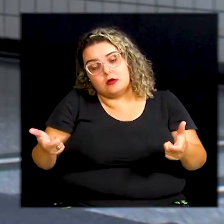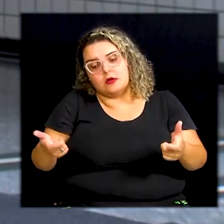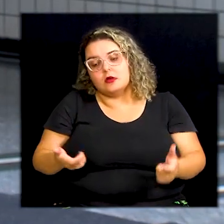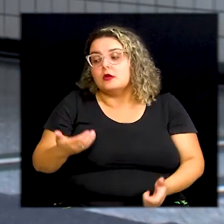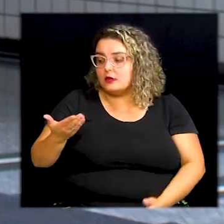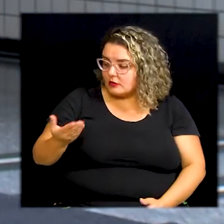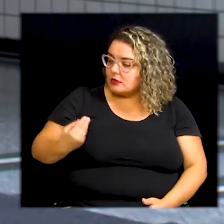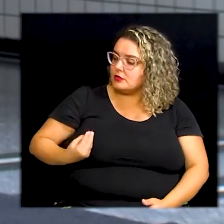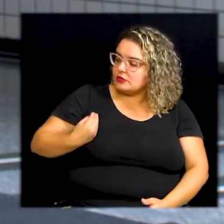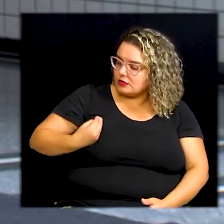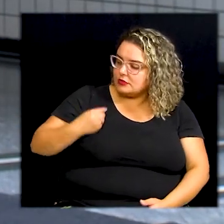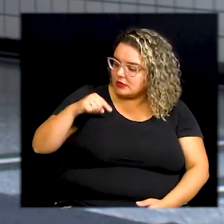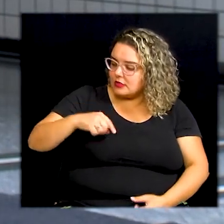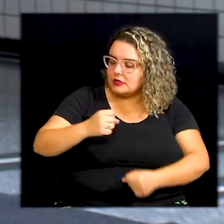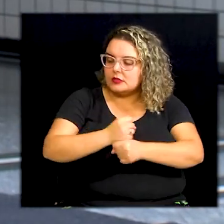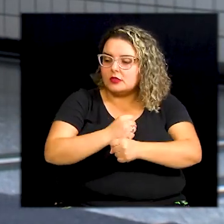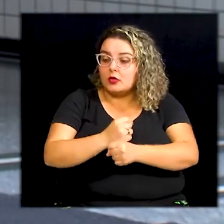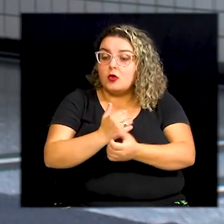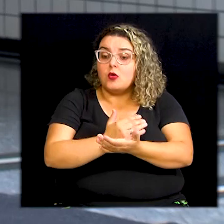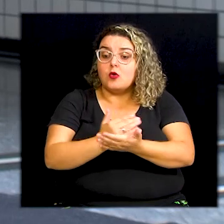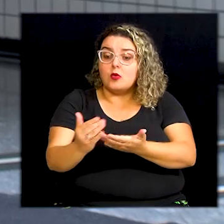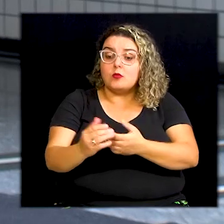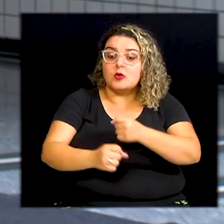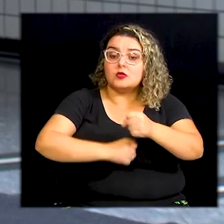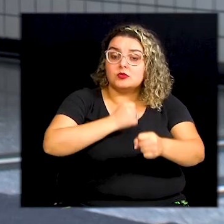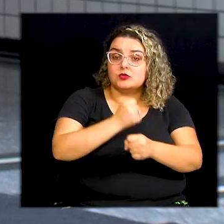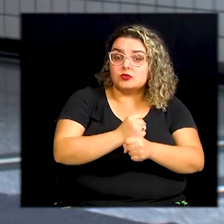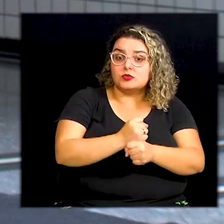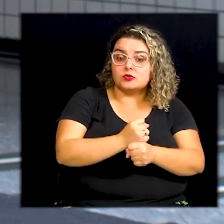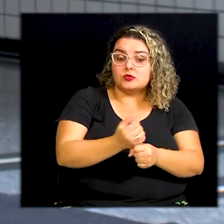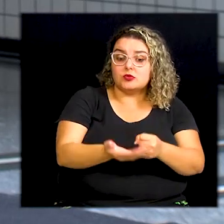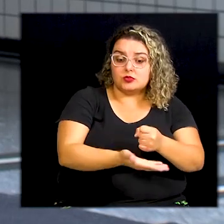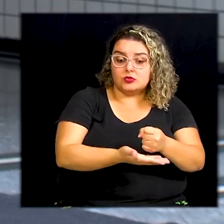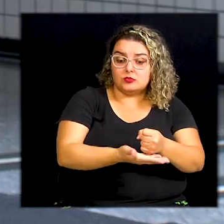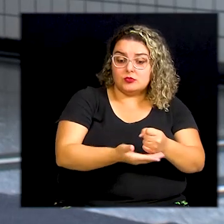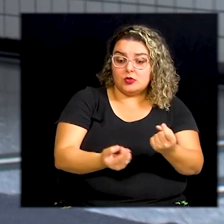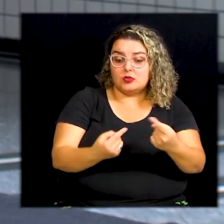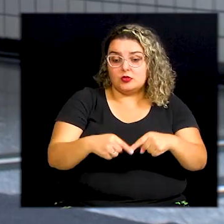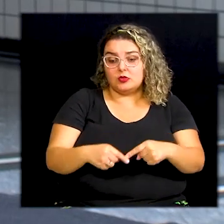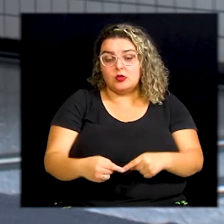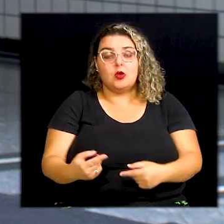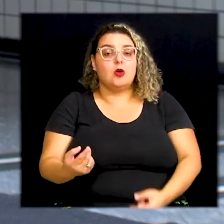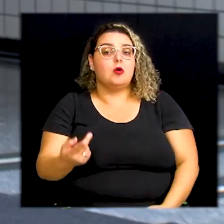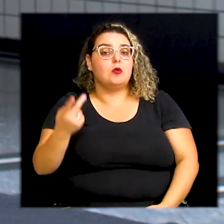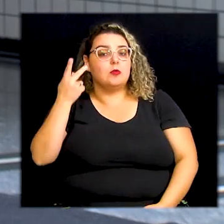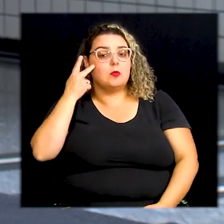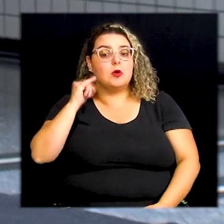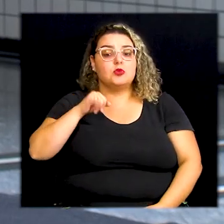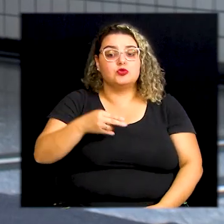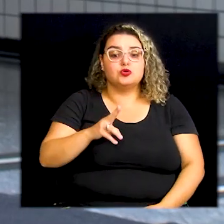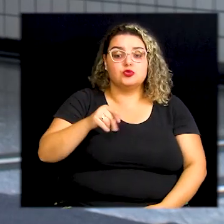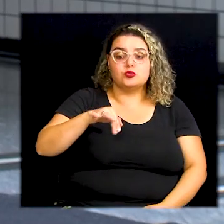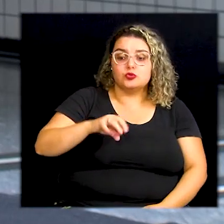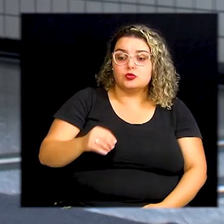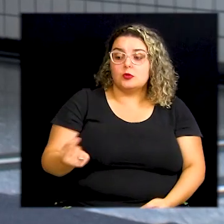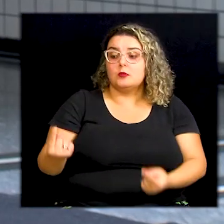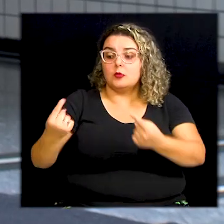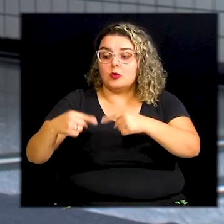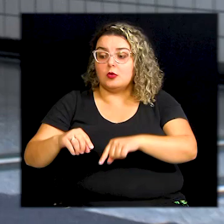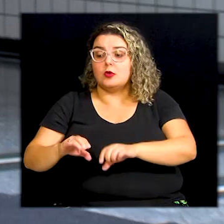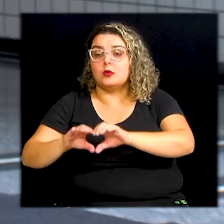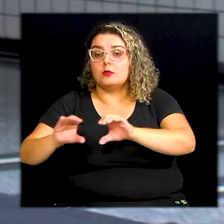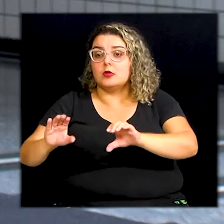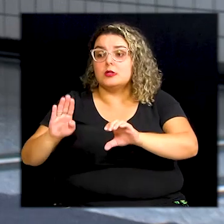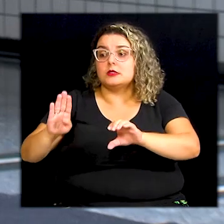e você está vivendo isso esse ano. Você começou o ano na categoria de base, disputando a Copa São Paulo de Futebol Júnior e disputou um